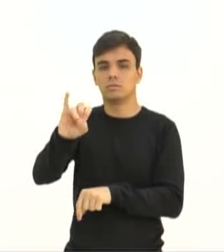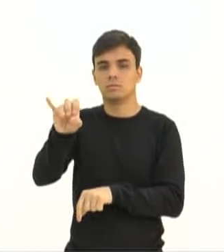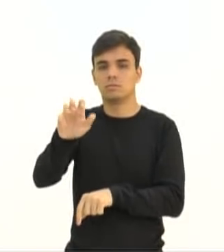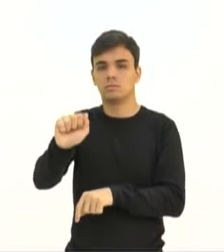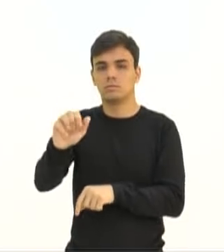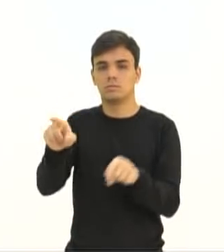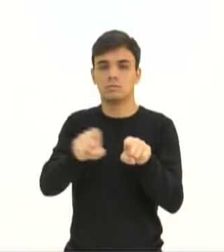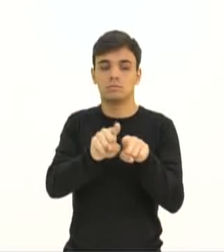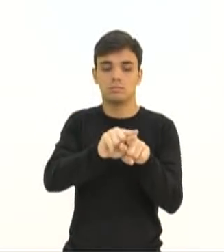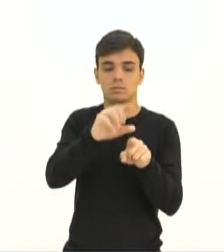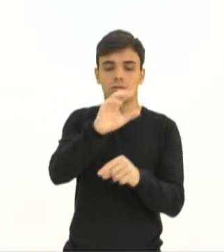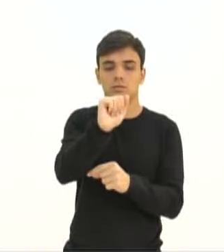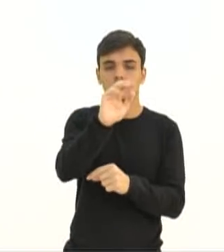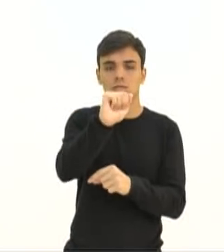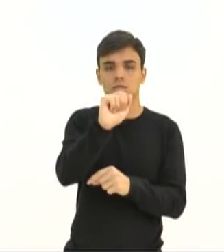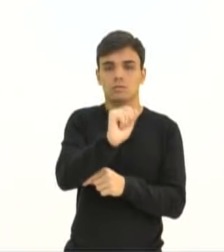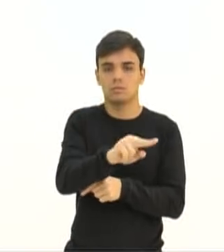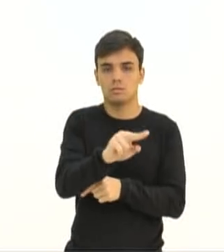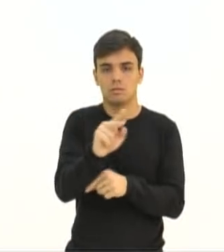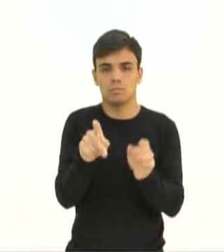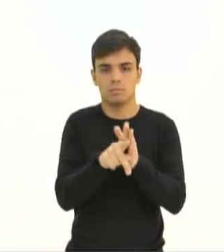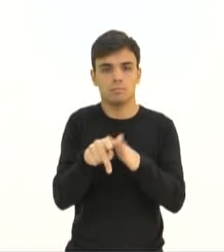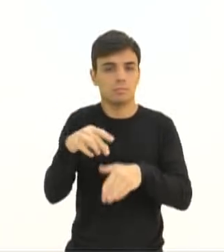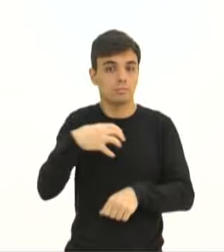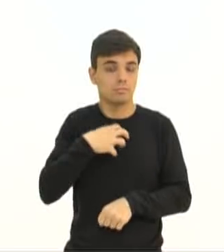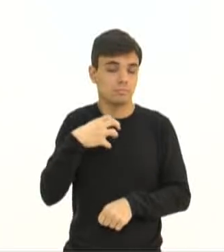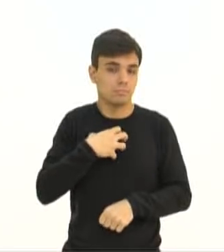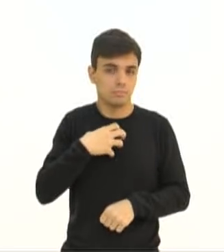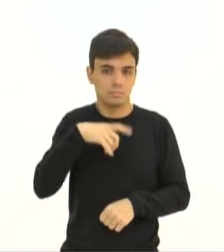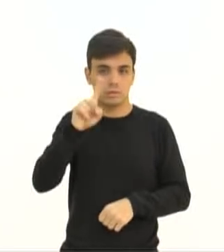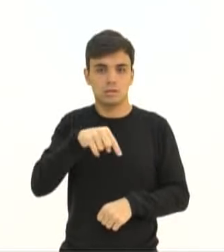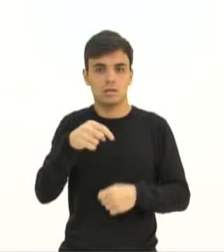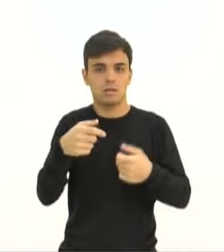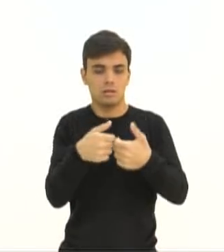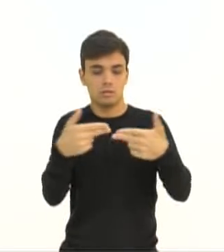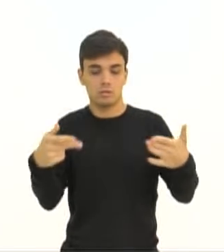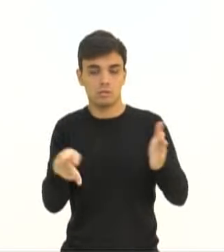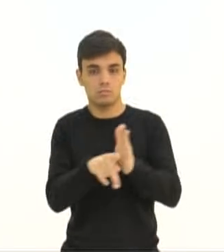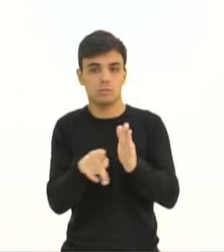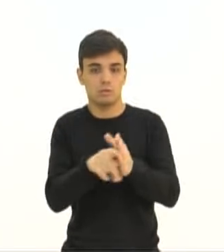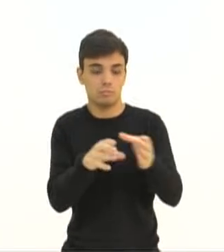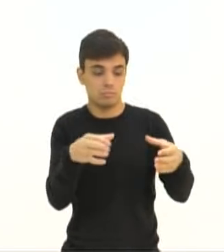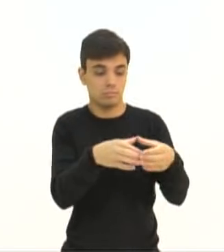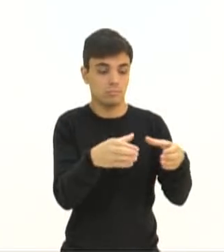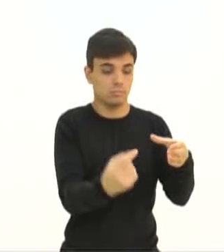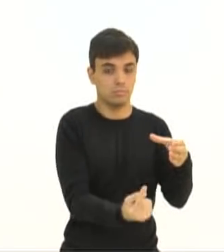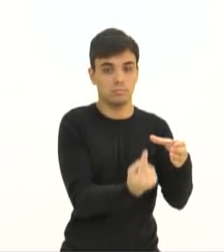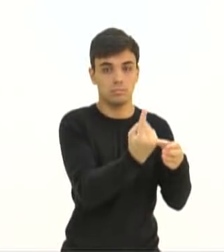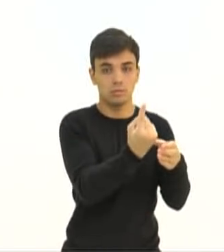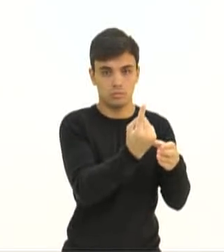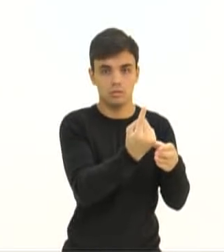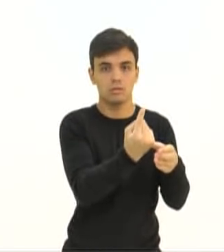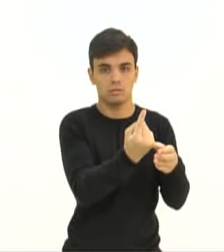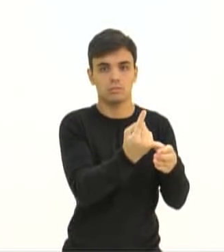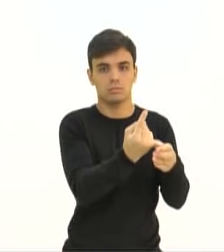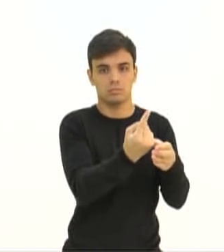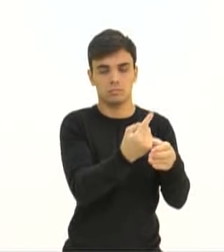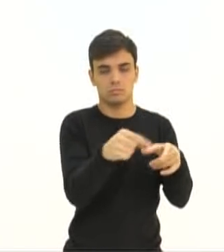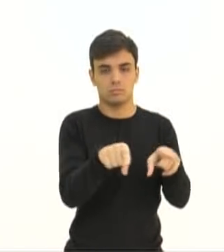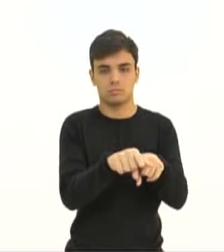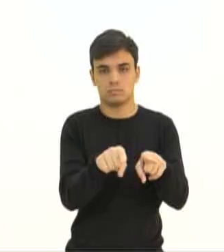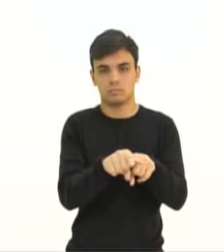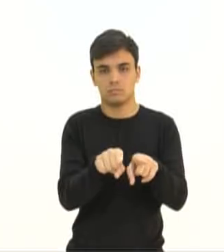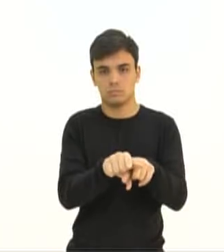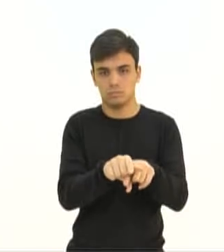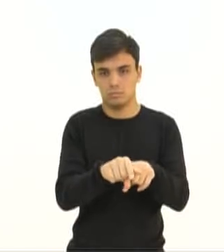na produção na Bahia. Então, são os itens ali do setor primário que mais